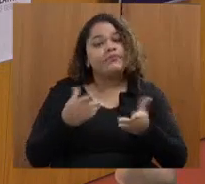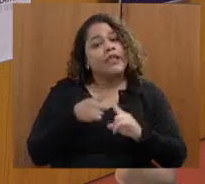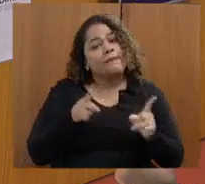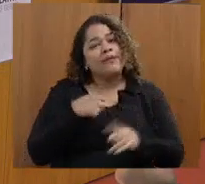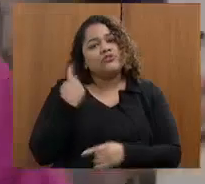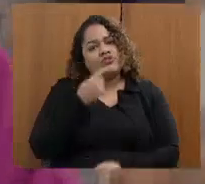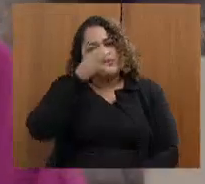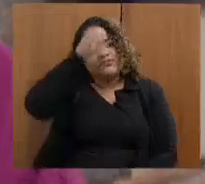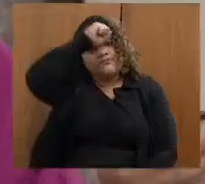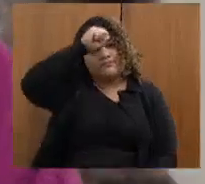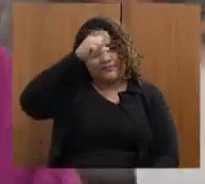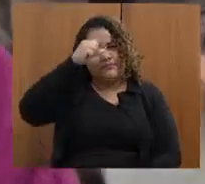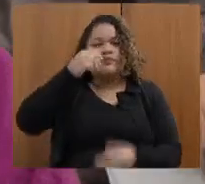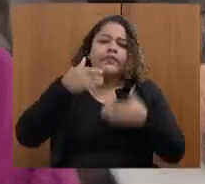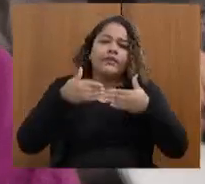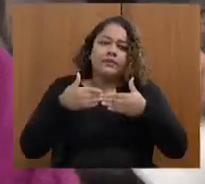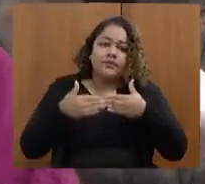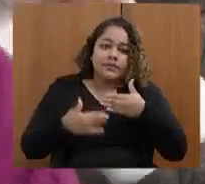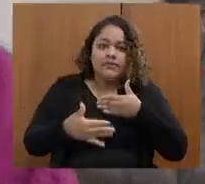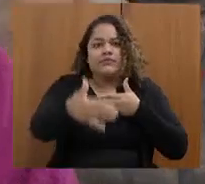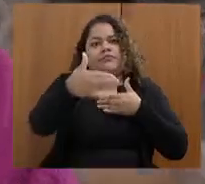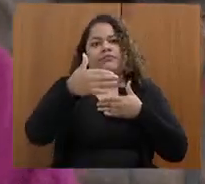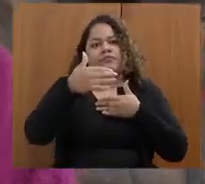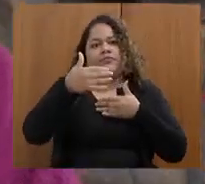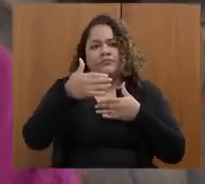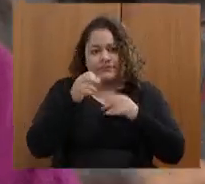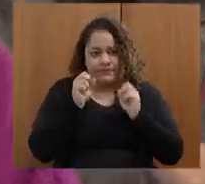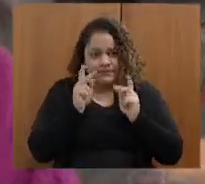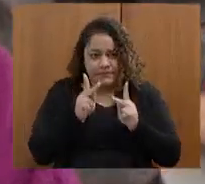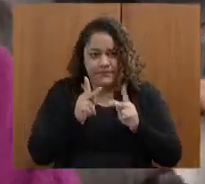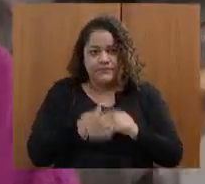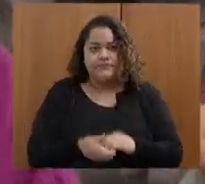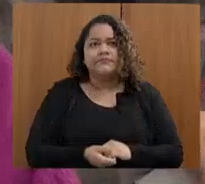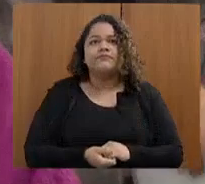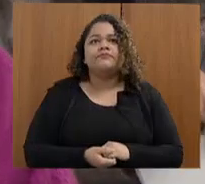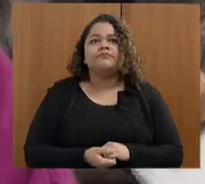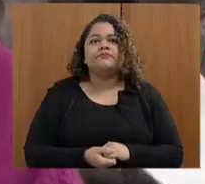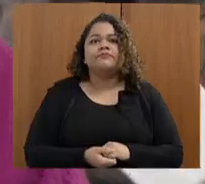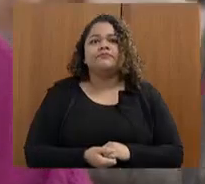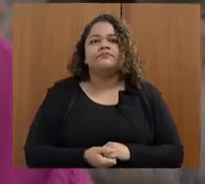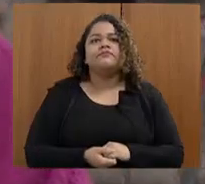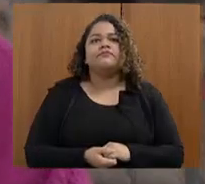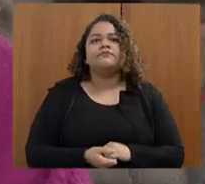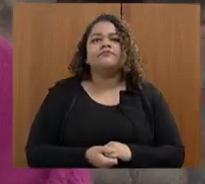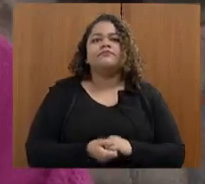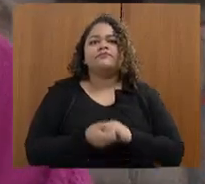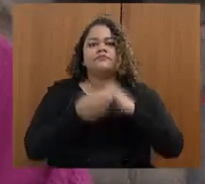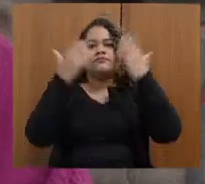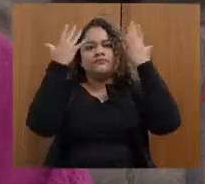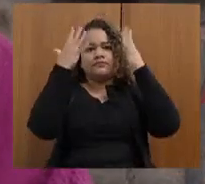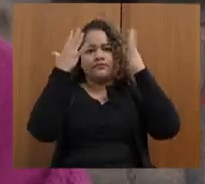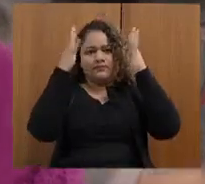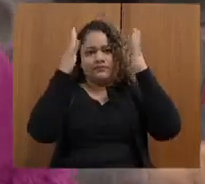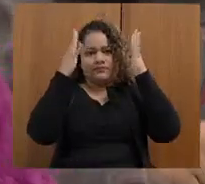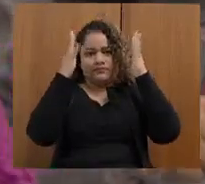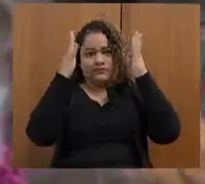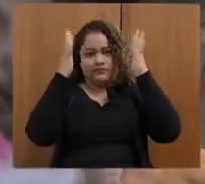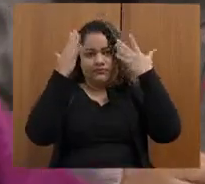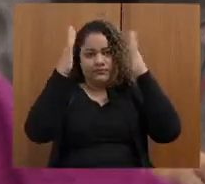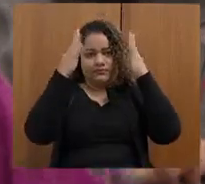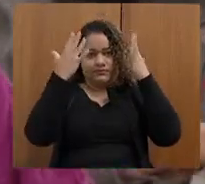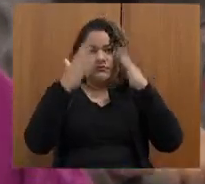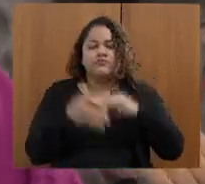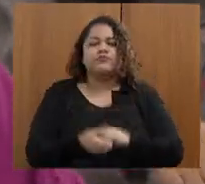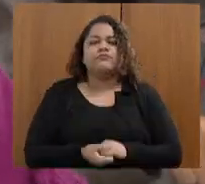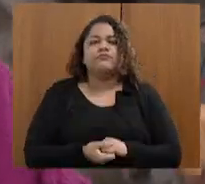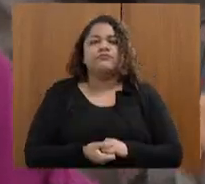leva para a condução das próximas atividades eu quero chamar o deputado Bosco para